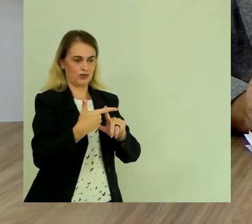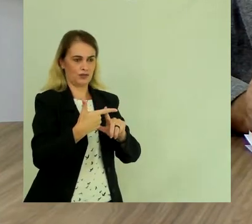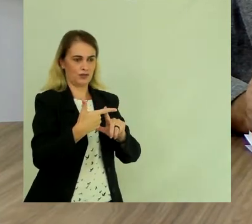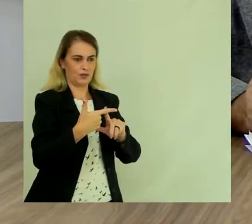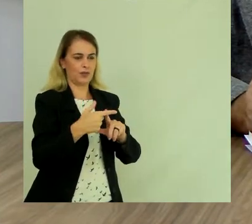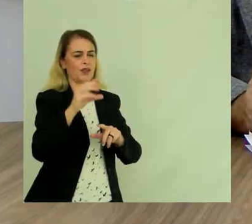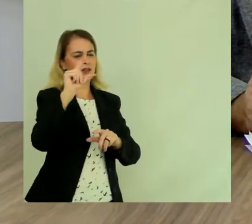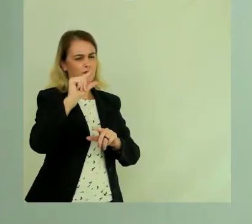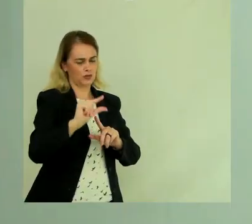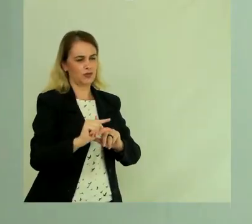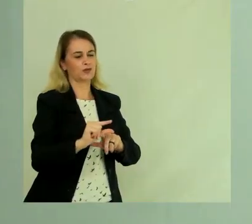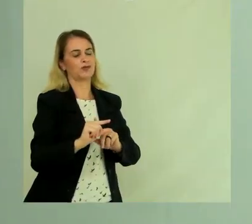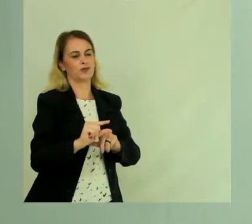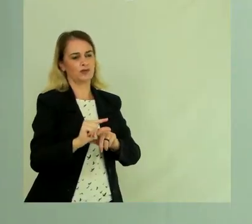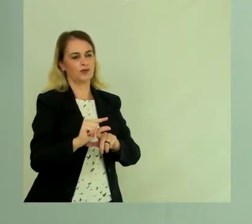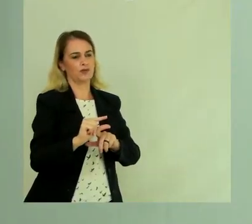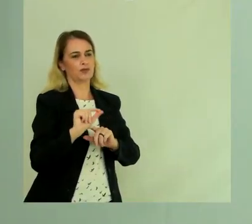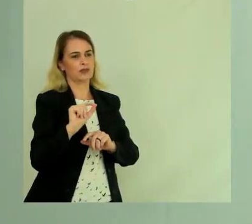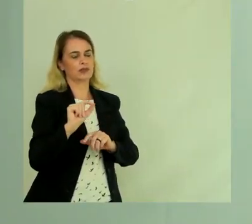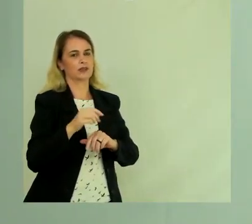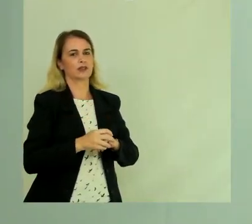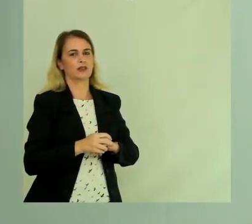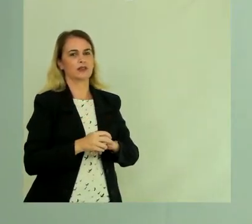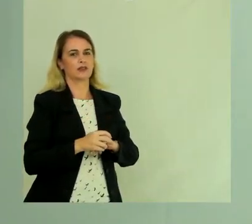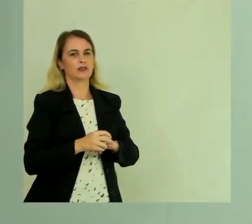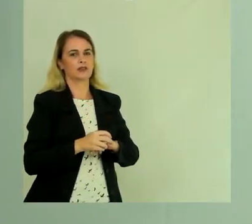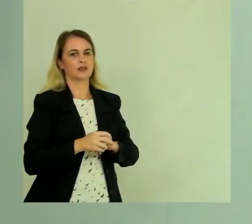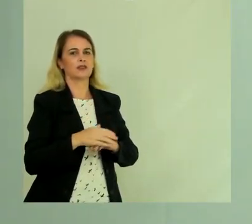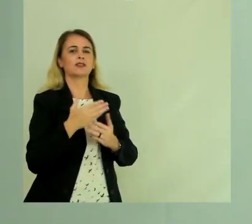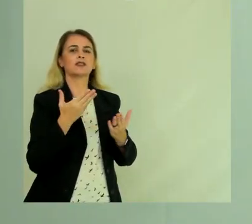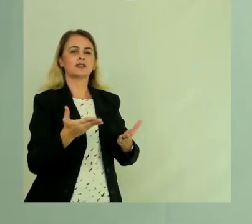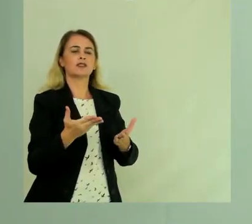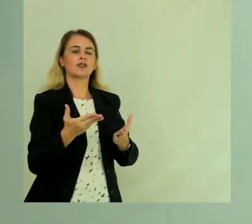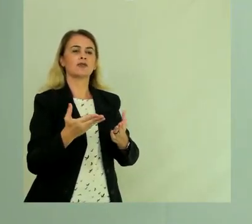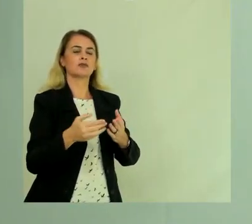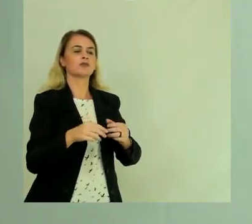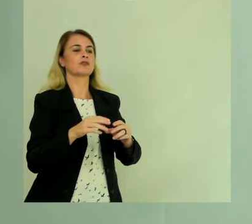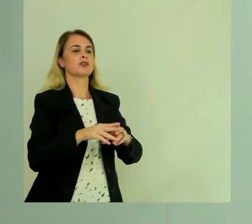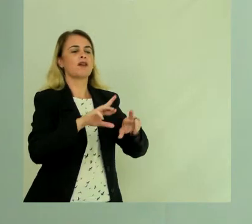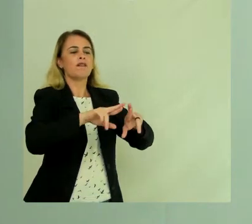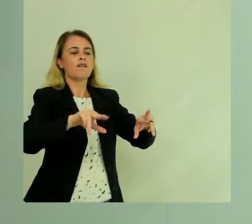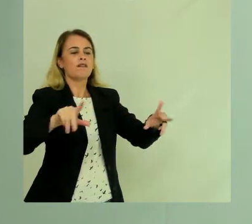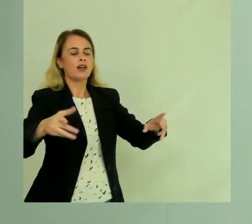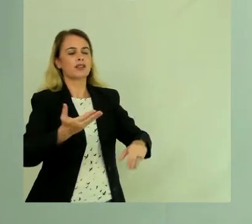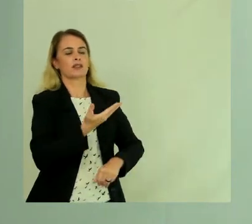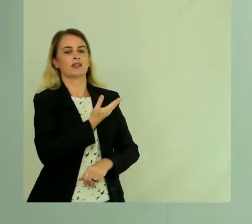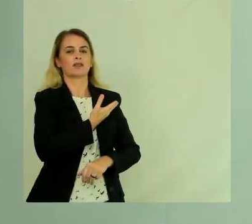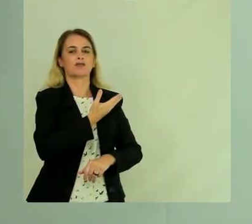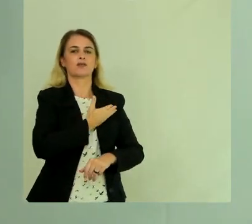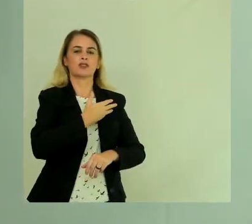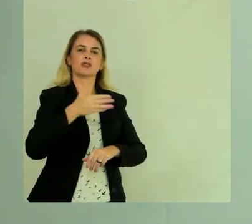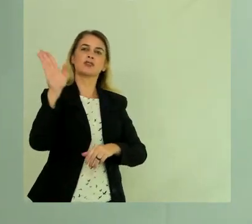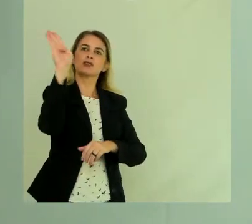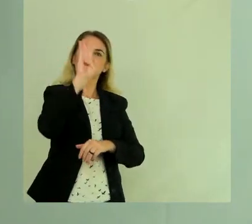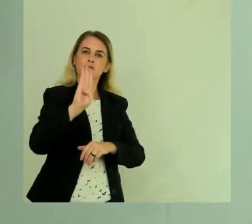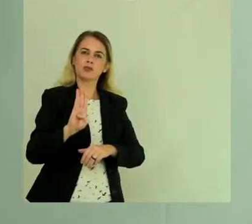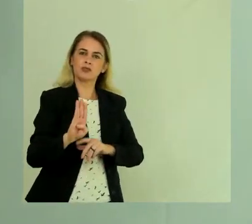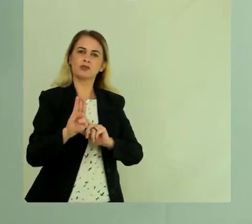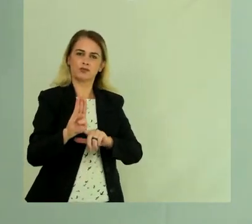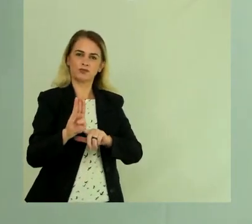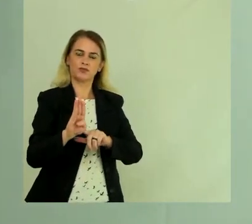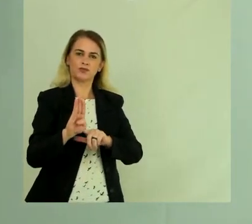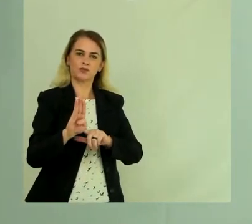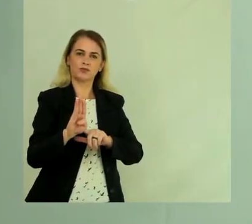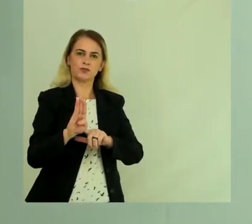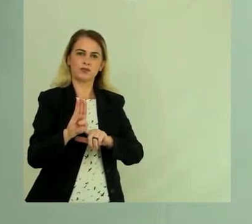diminuiu essa carga horária. E sempre a gente ia para lá, várias meninas do Brasil inteiro, para fazer esse curso de